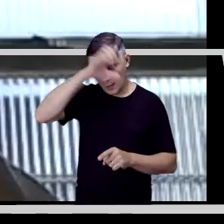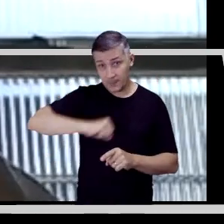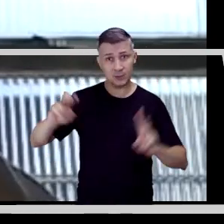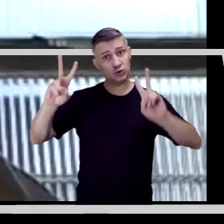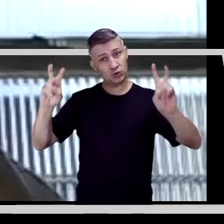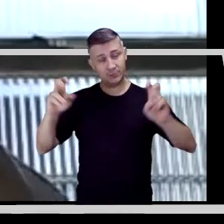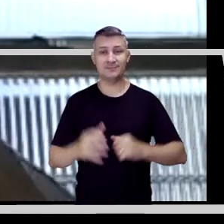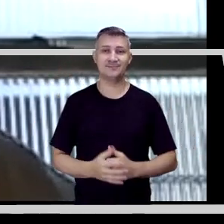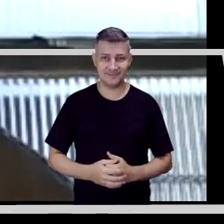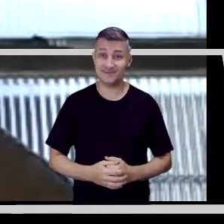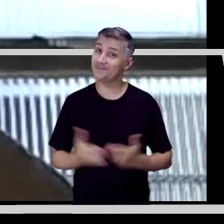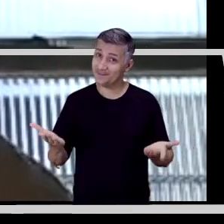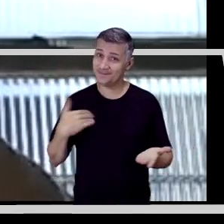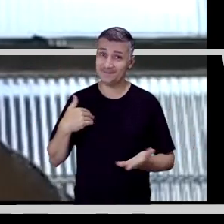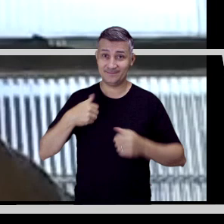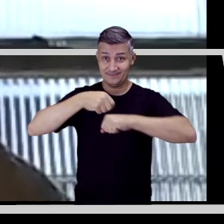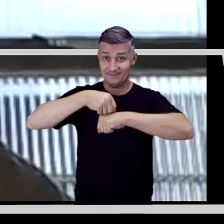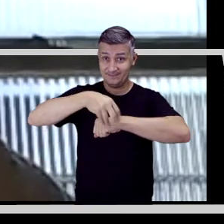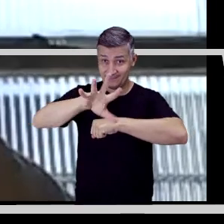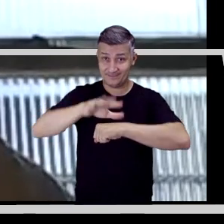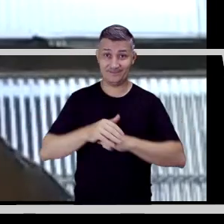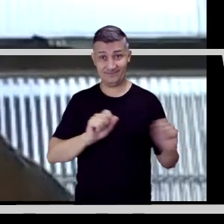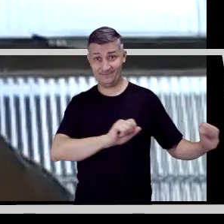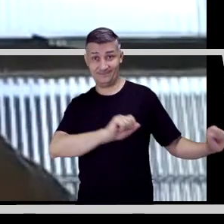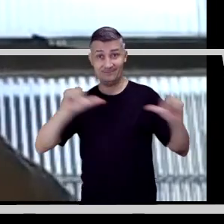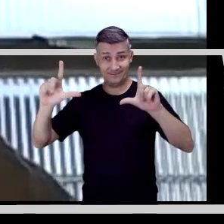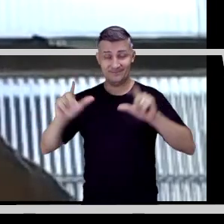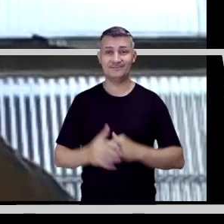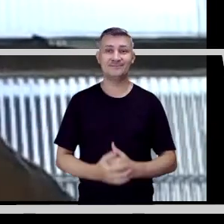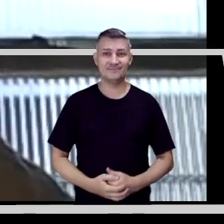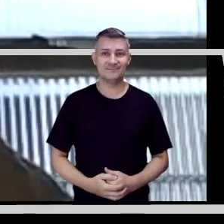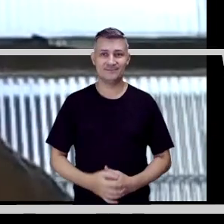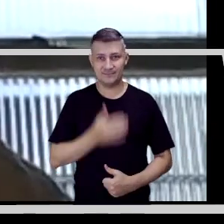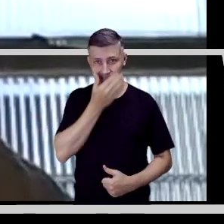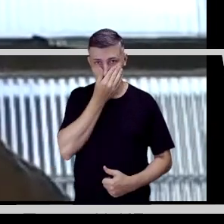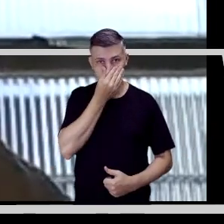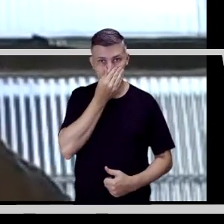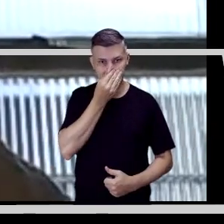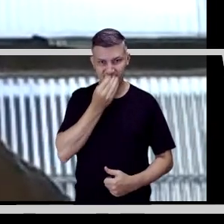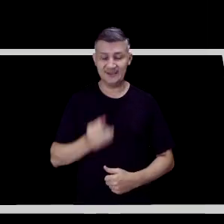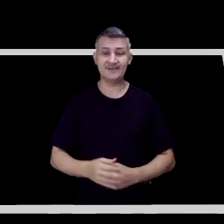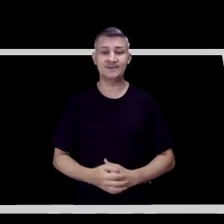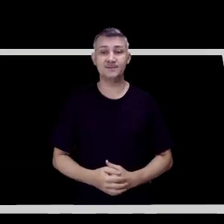aprende sobre o assunto. Tá? Então, vou compartilhar com vocês já a apresentação.